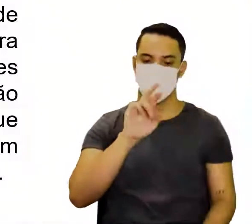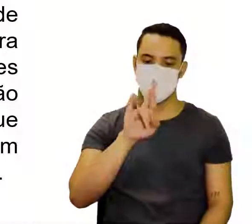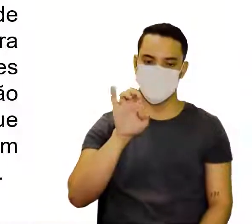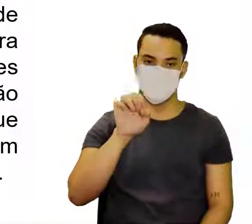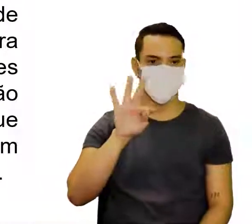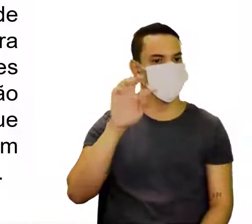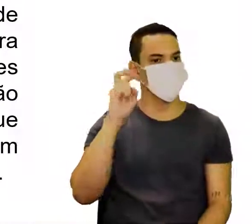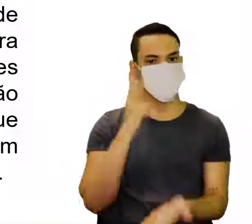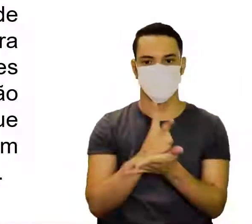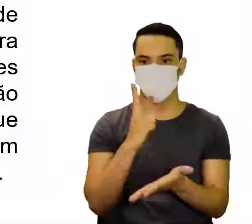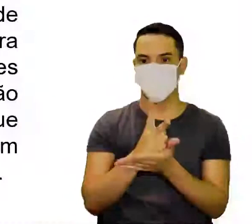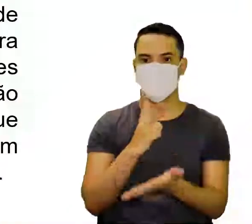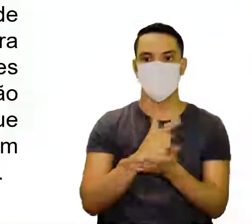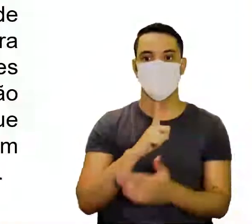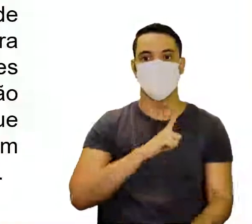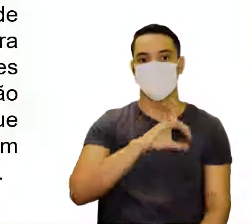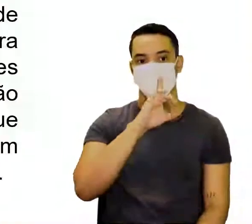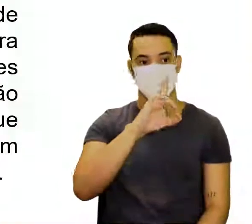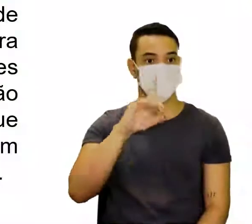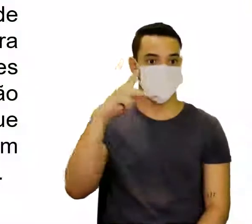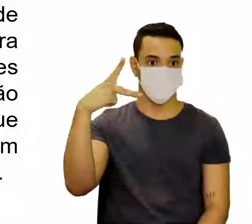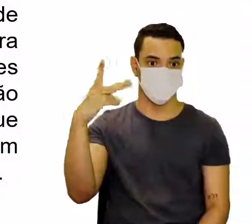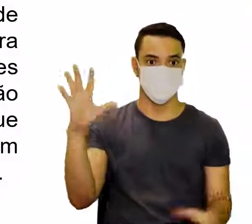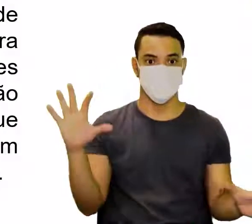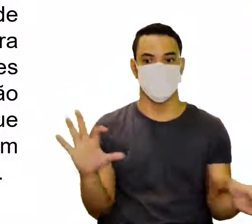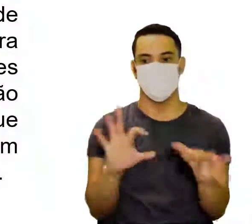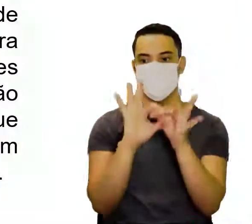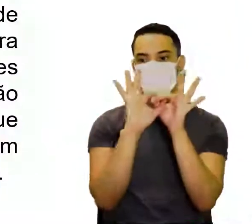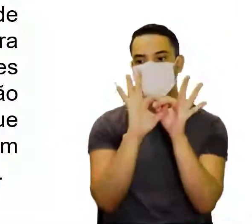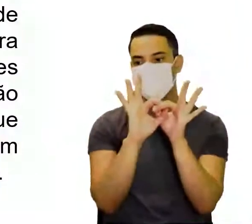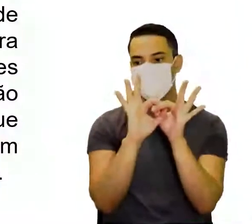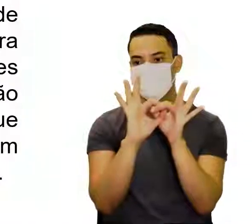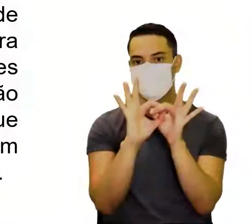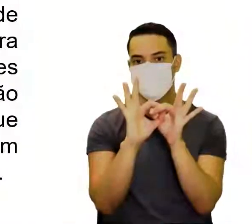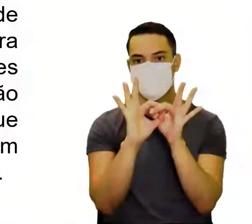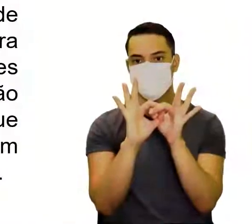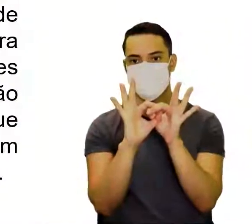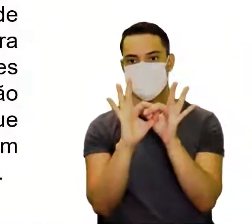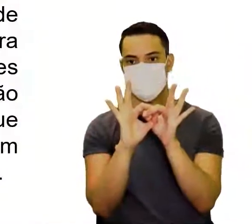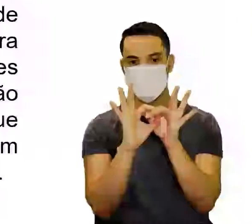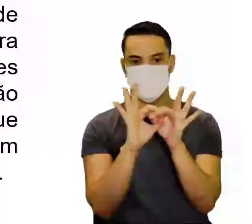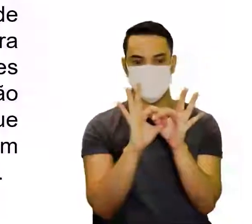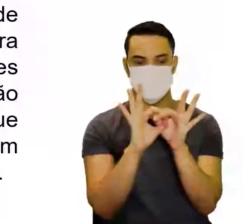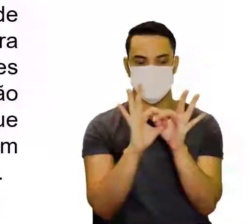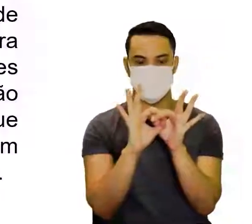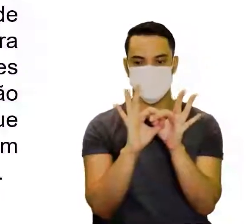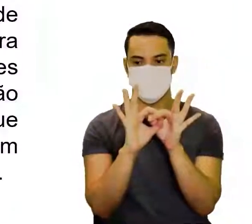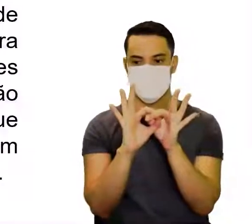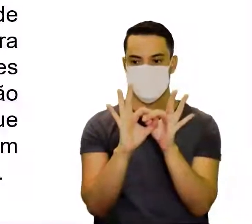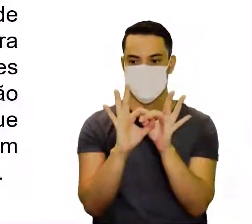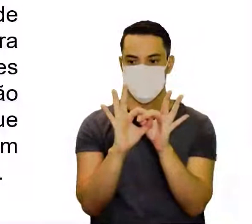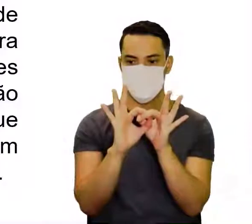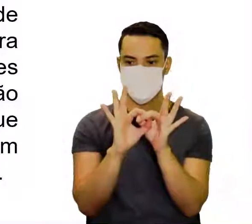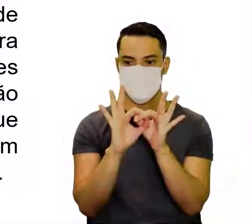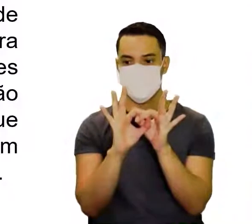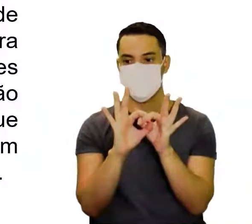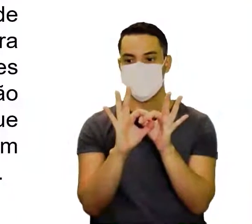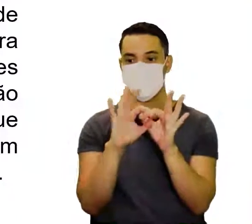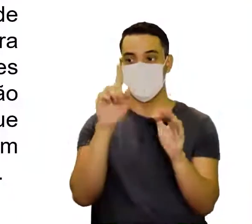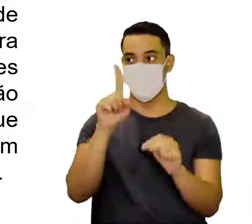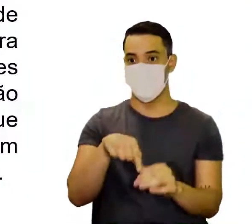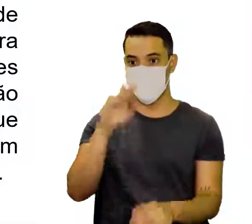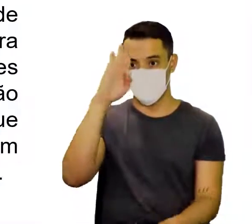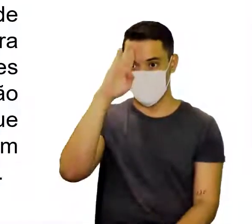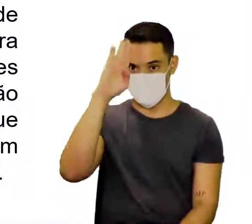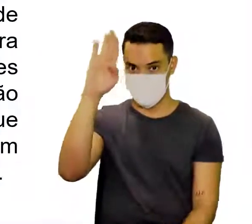de potencial elétrico entre dois pontos ligados. pré-requisito principal da corrente elétrica, né,